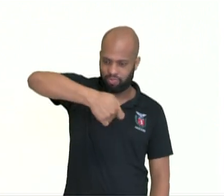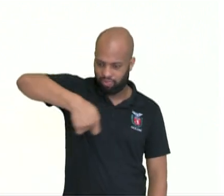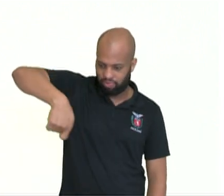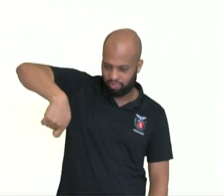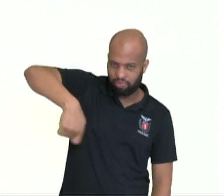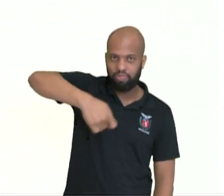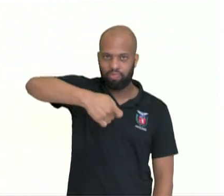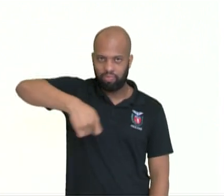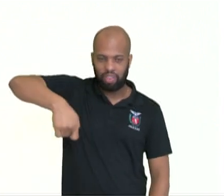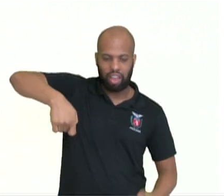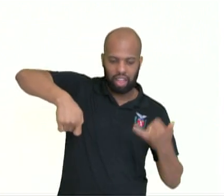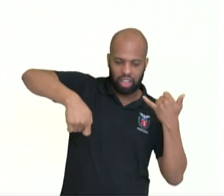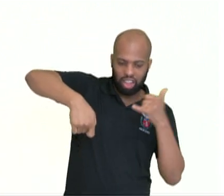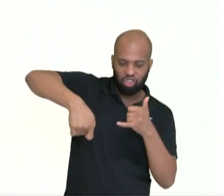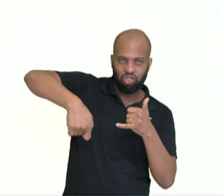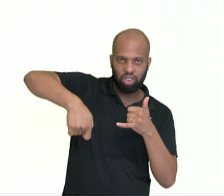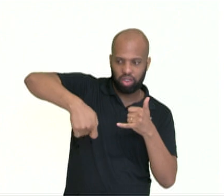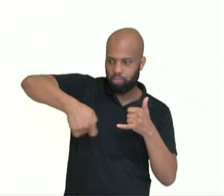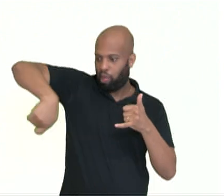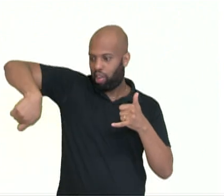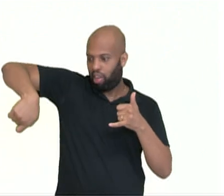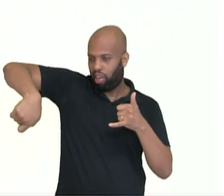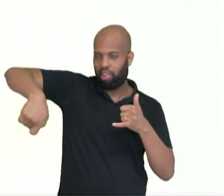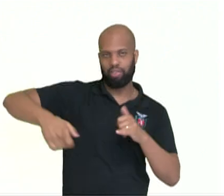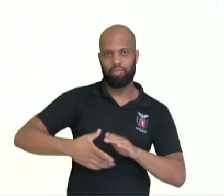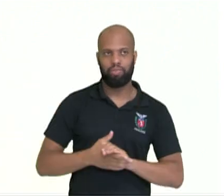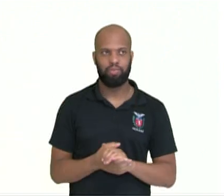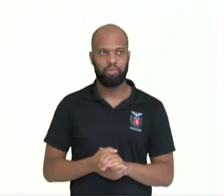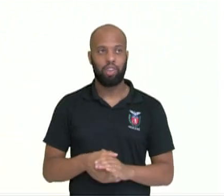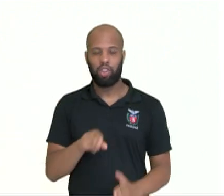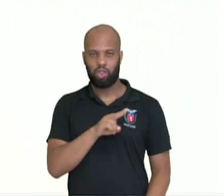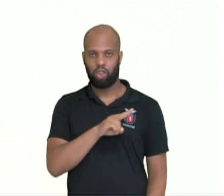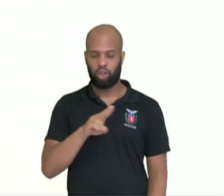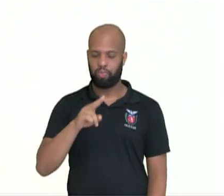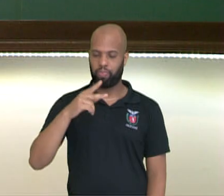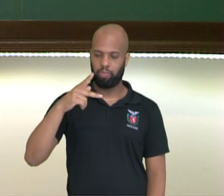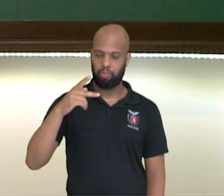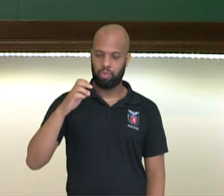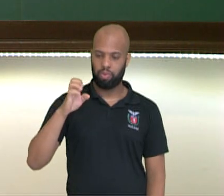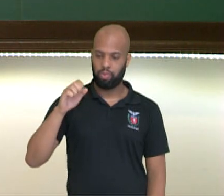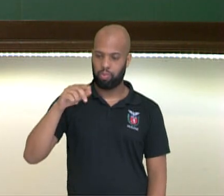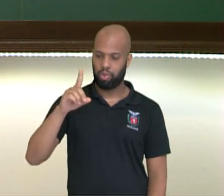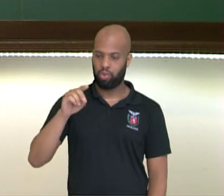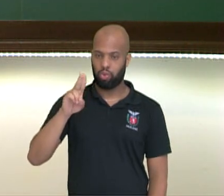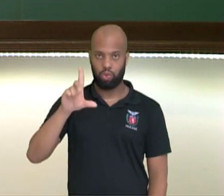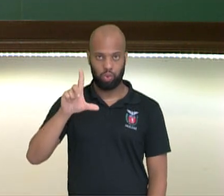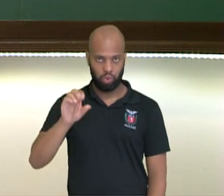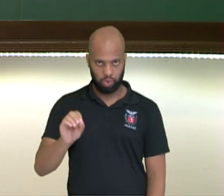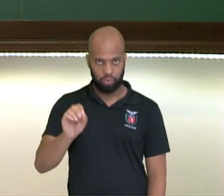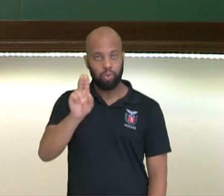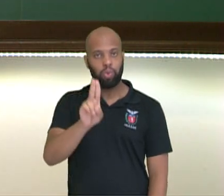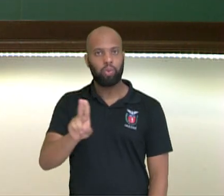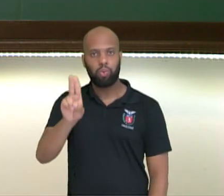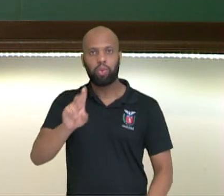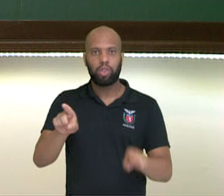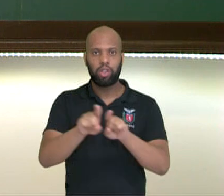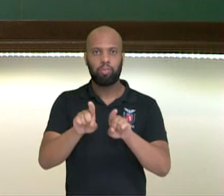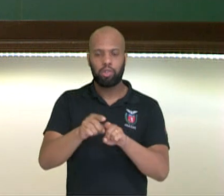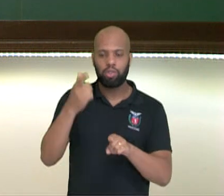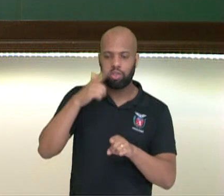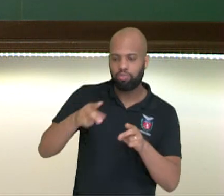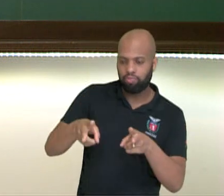gente vai construir, ele leva um outro nome, que é o pêndulo eletrostático. Então ele serve também para detectar a carga